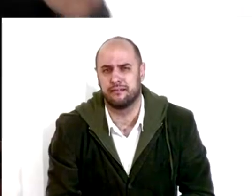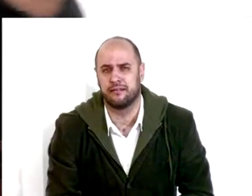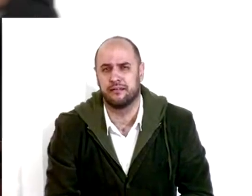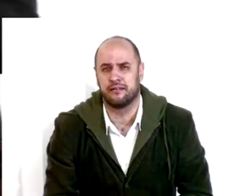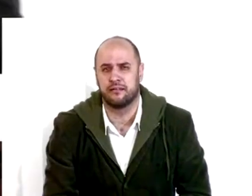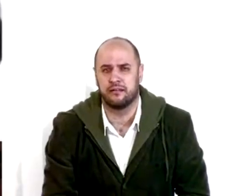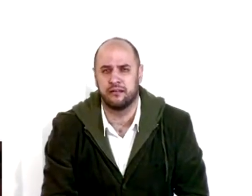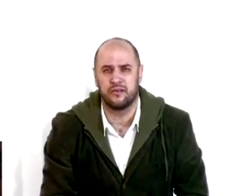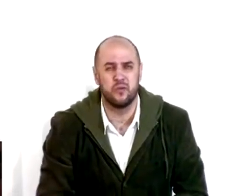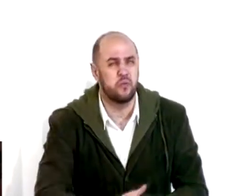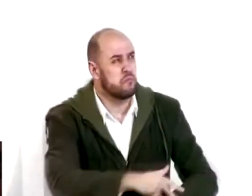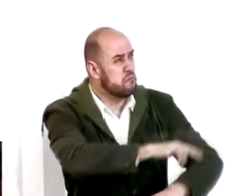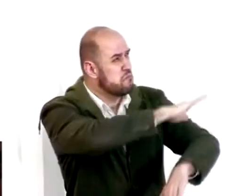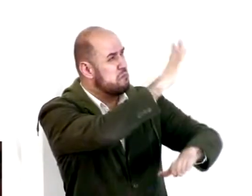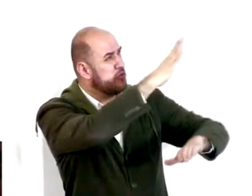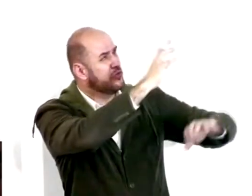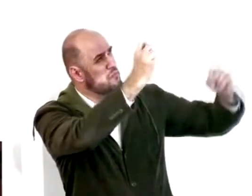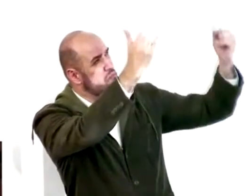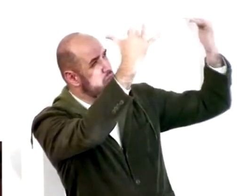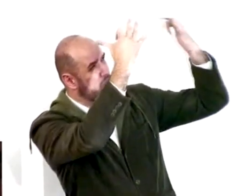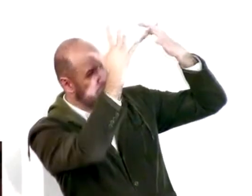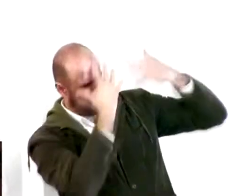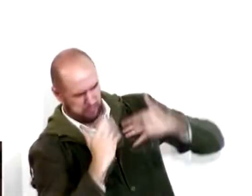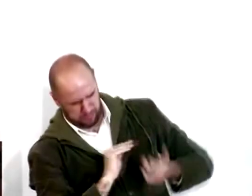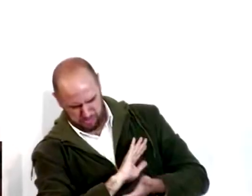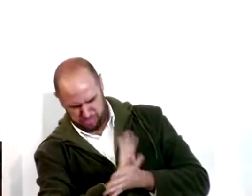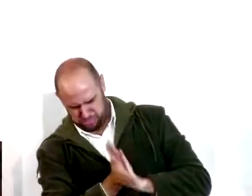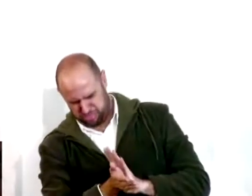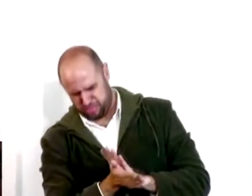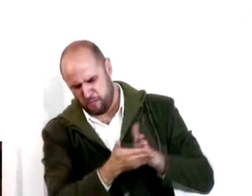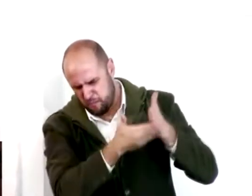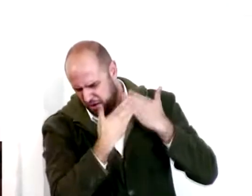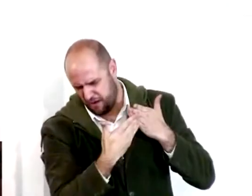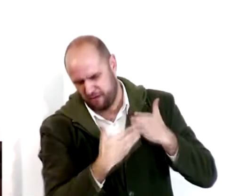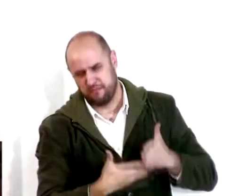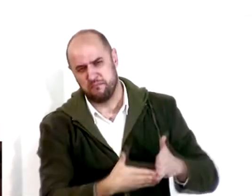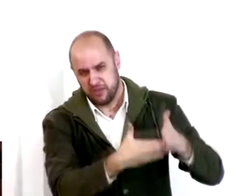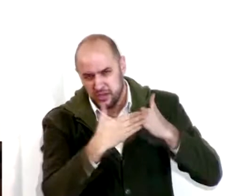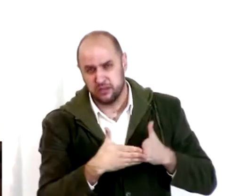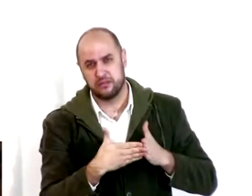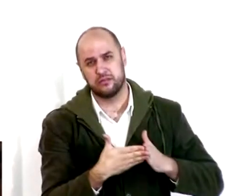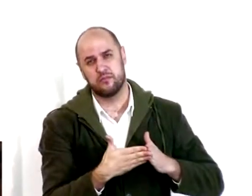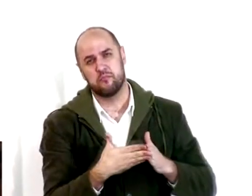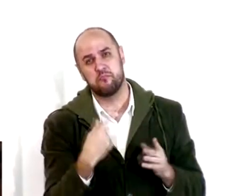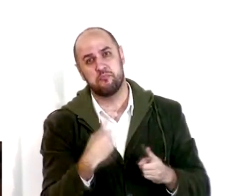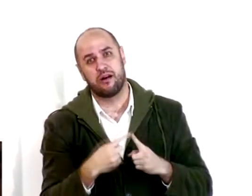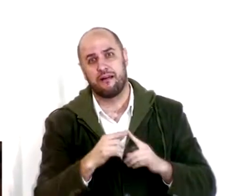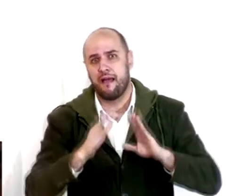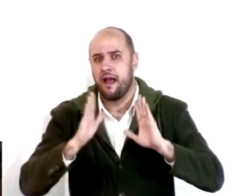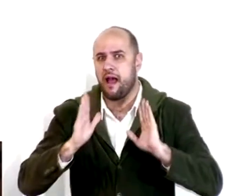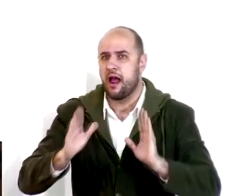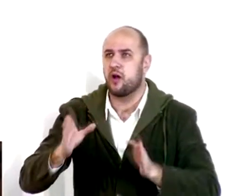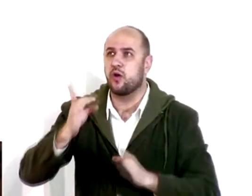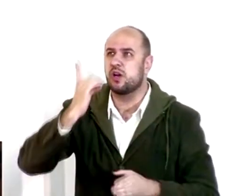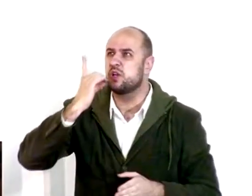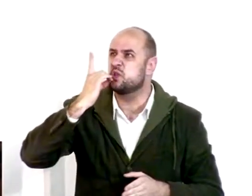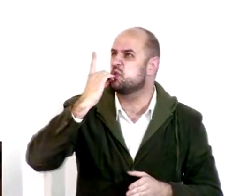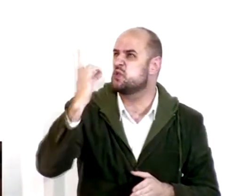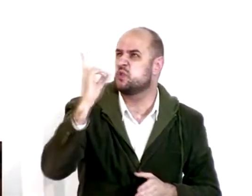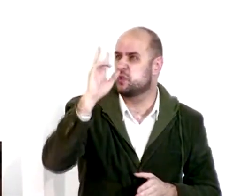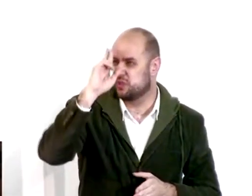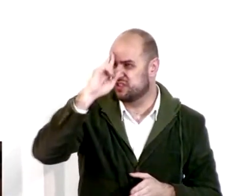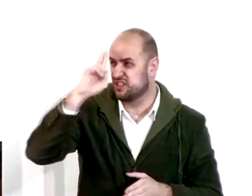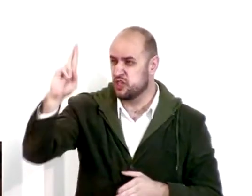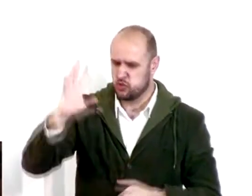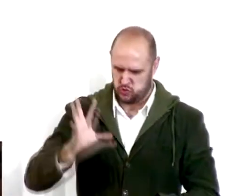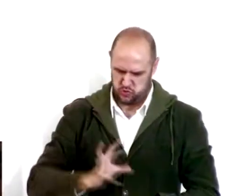Caiam montes sobre nós e esmaguem-nos, porque agora virá o grande dia da ira